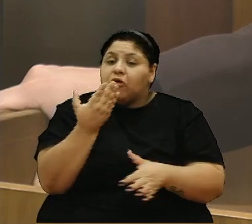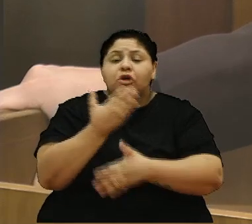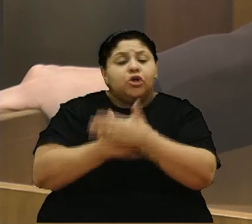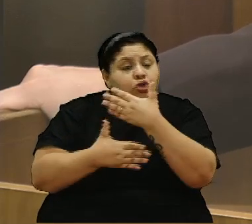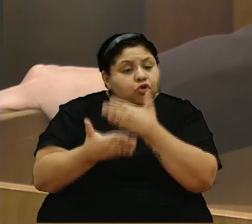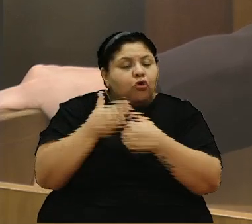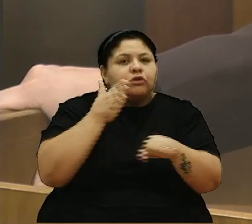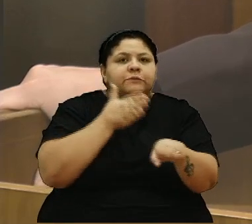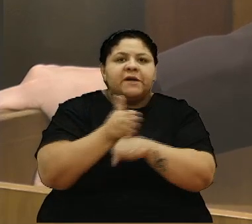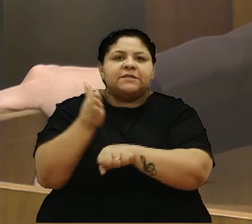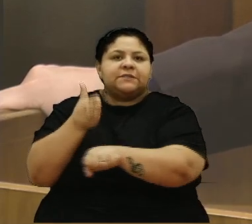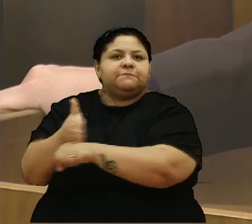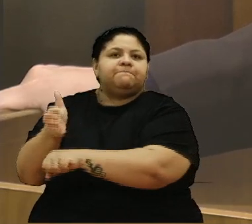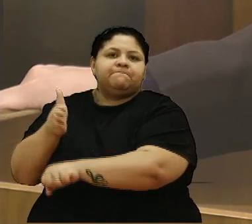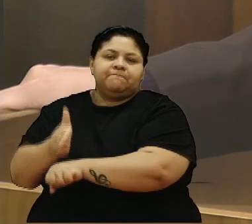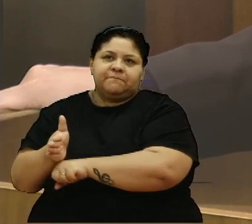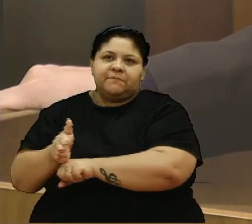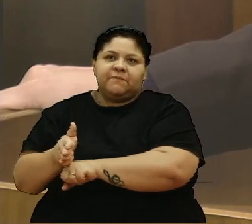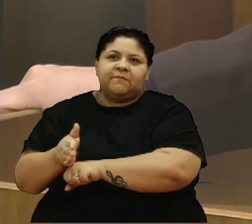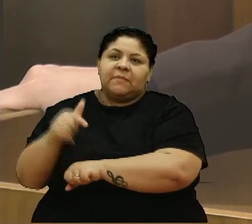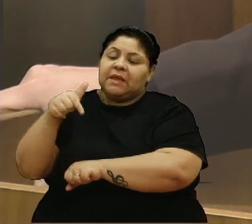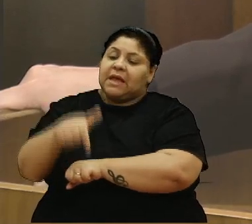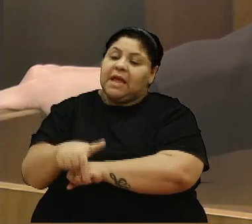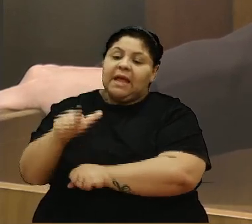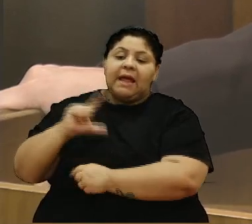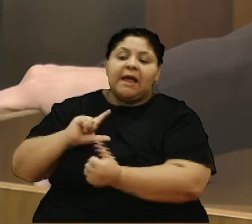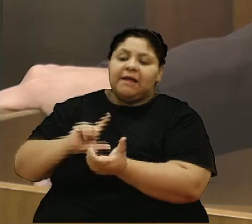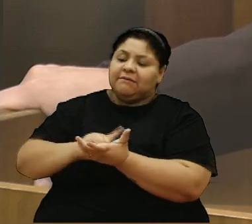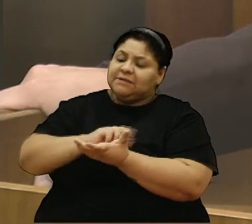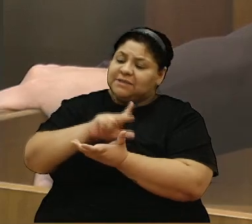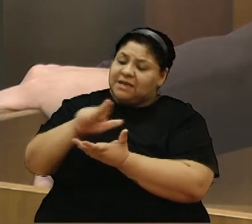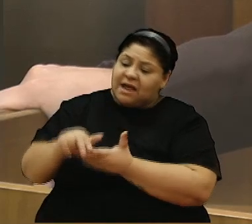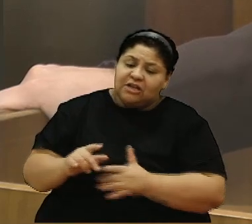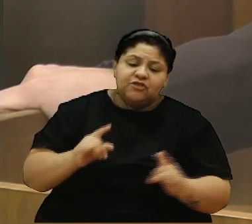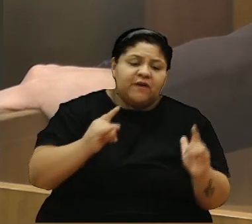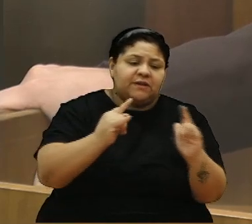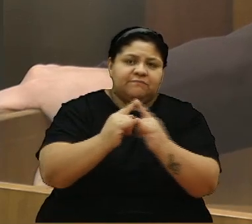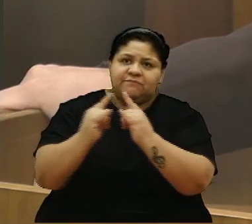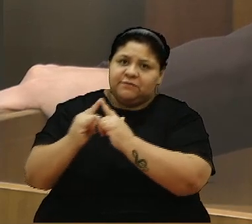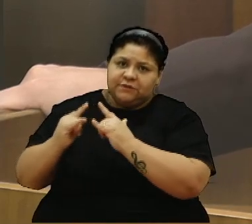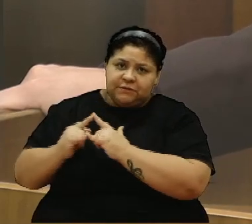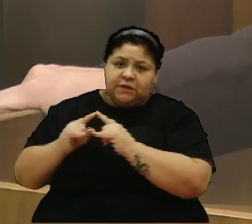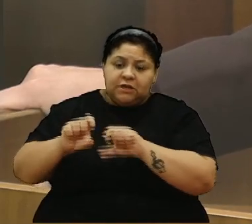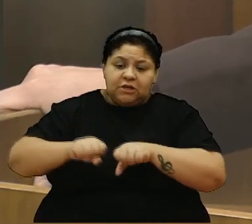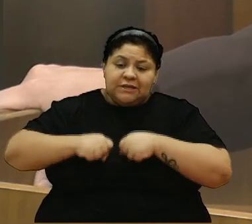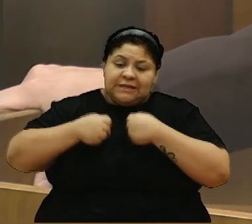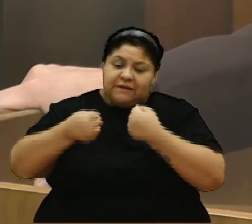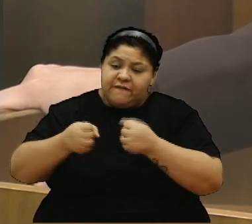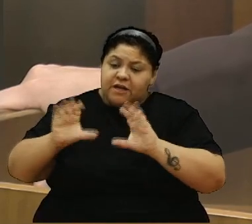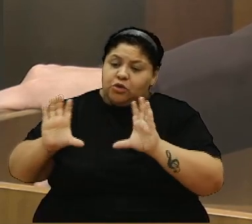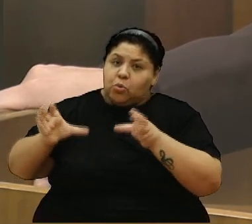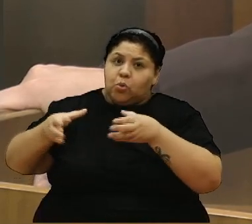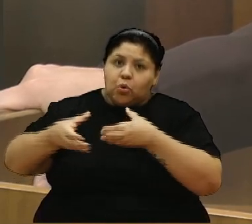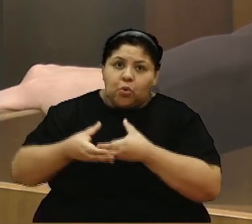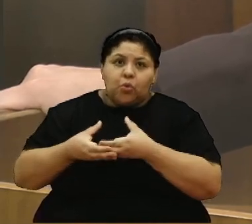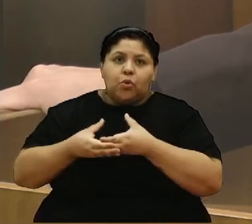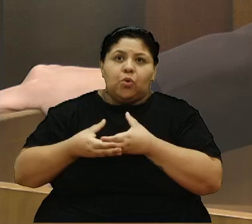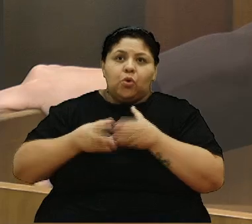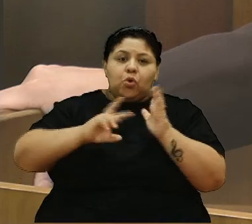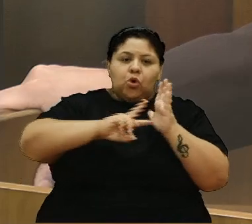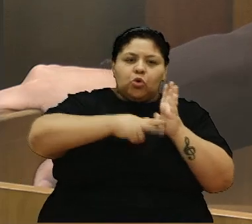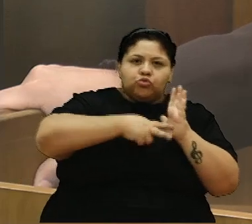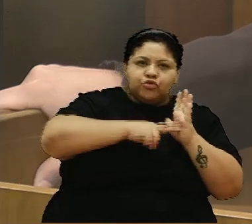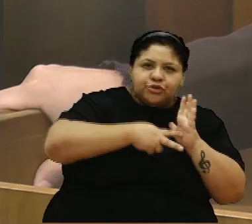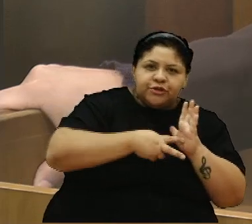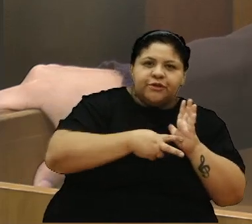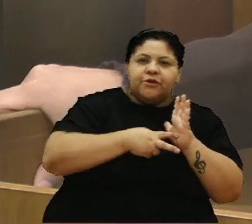engajados. Aqui terá diversas entidades também que defendem a categoria, como